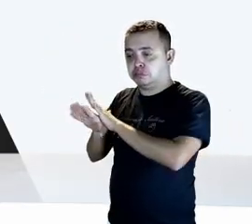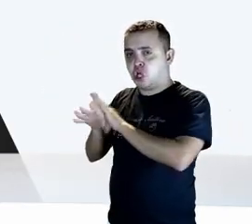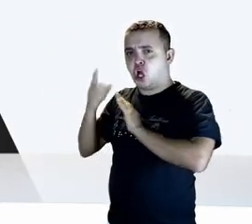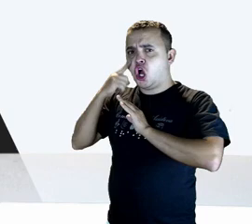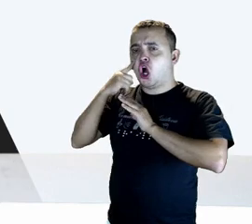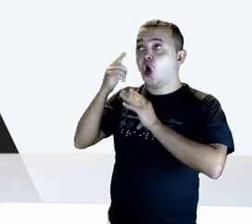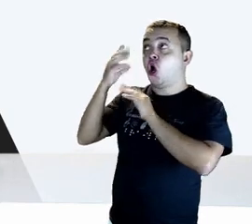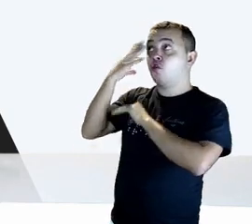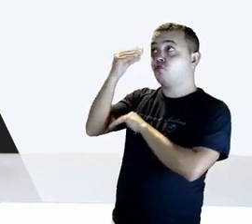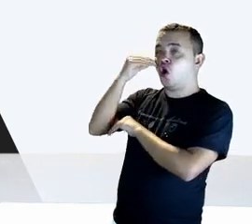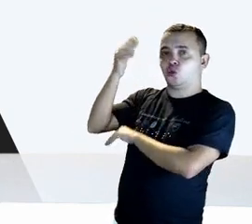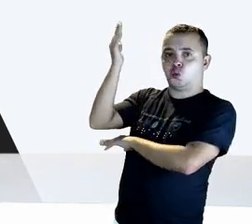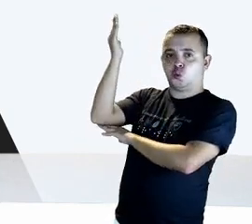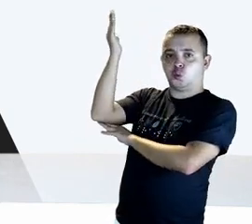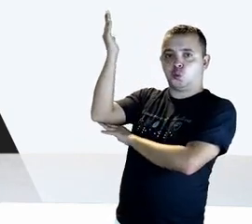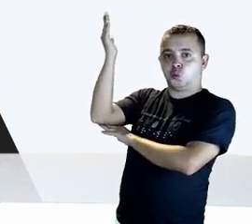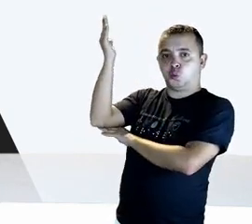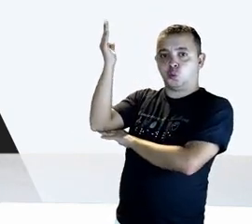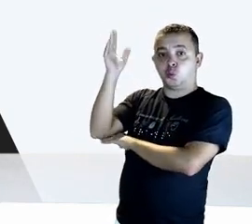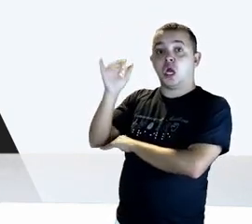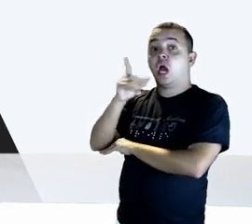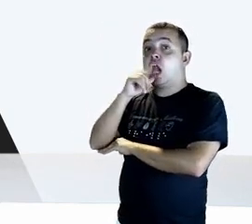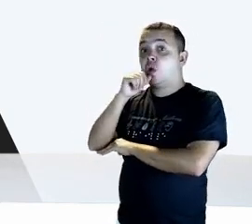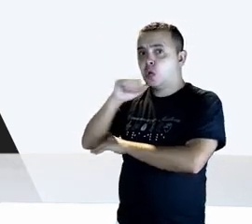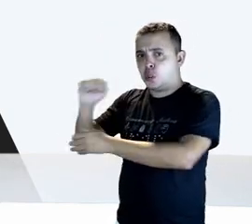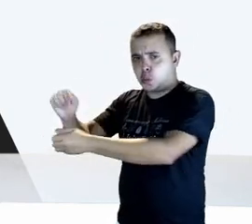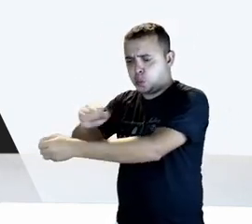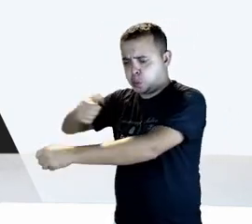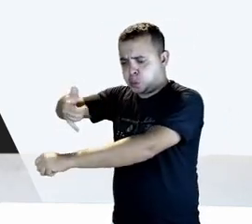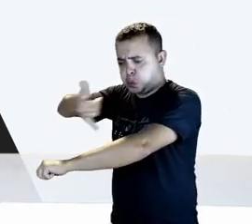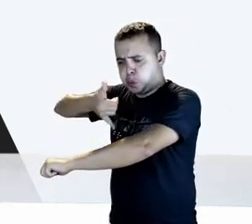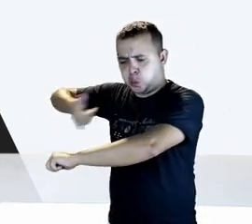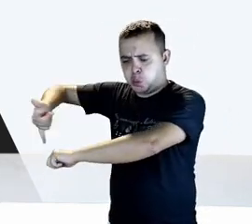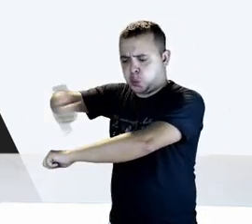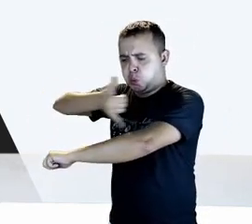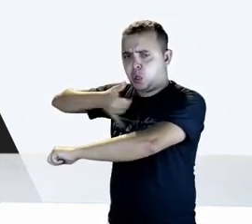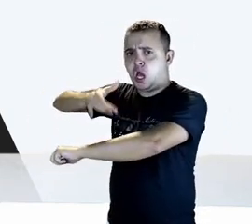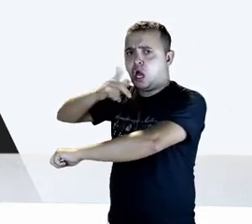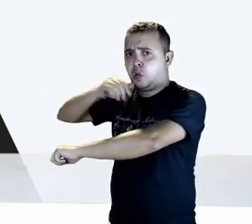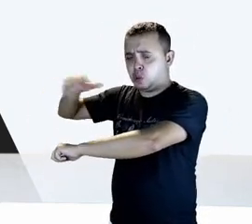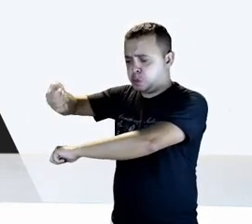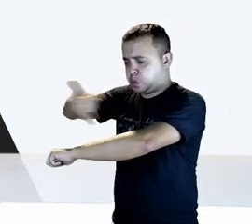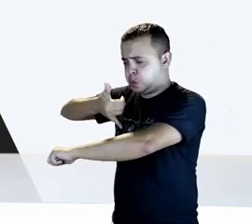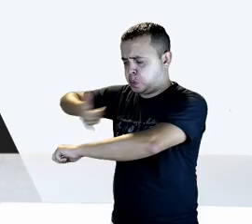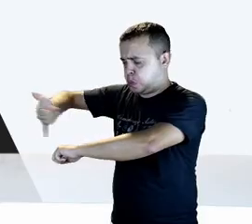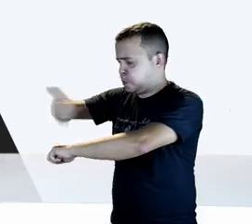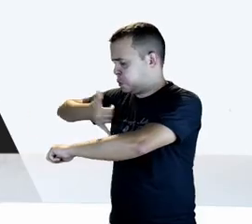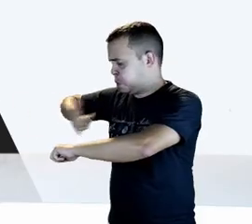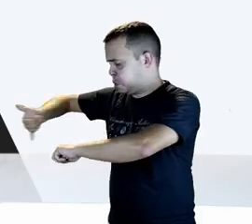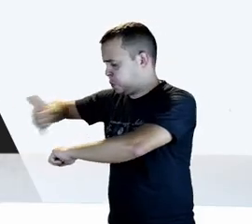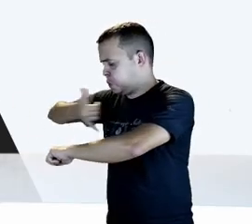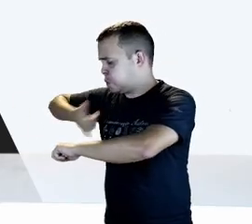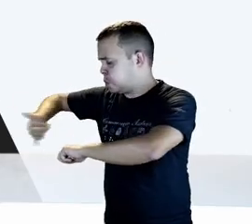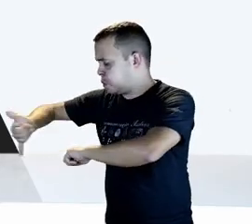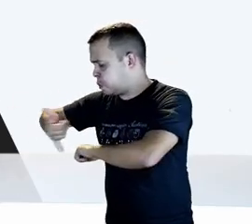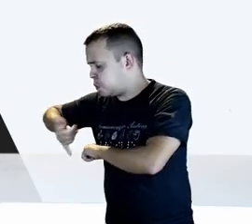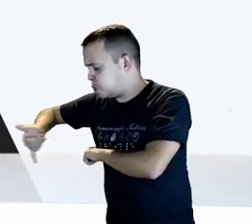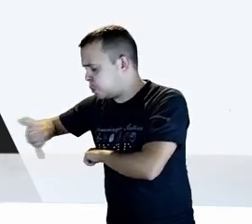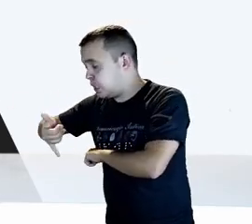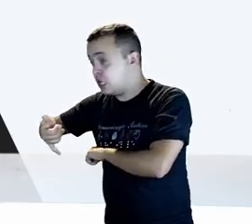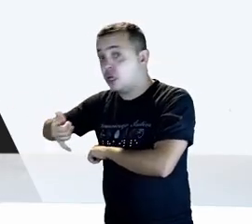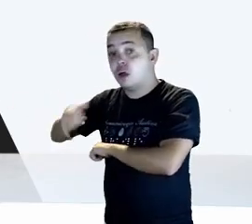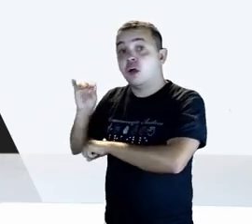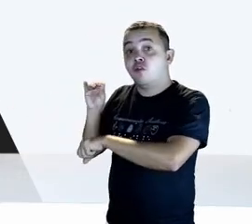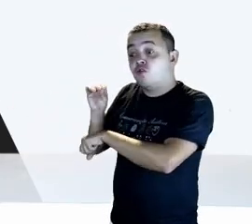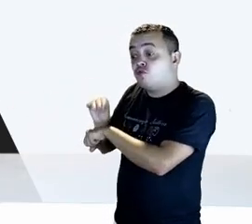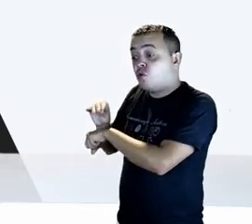uma imagem aqui para vocês, ó. Lavar o ferimento com água é importante. Proteger o ferimento para